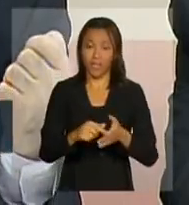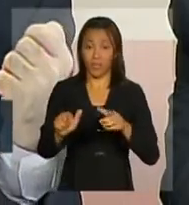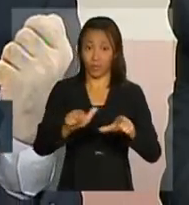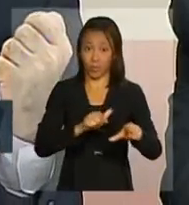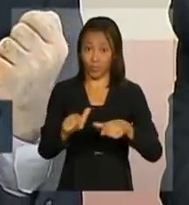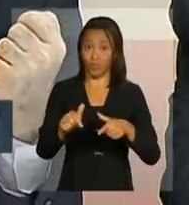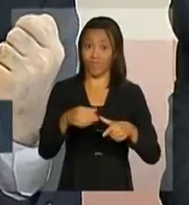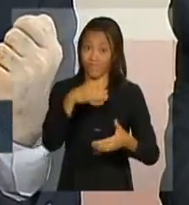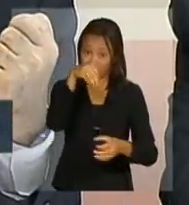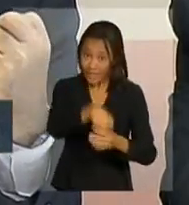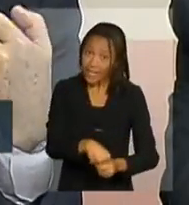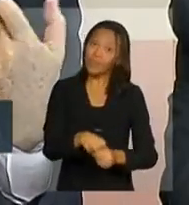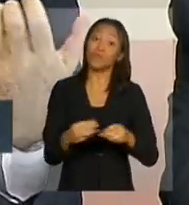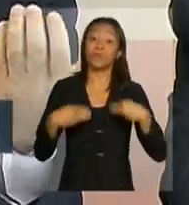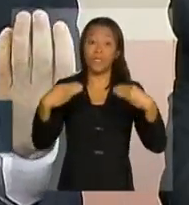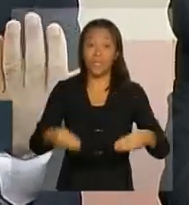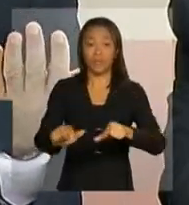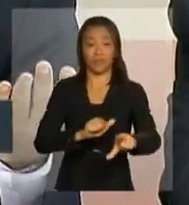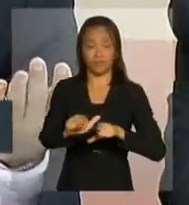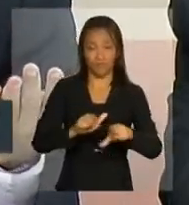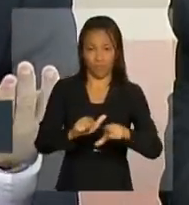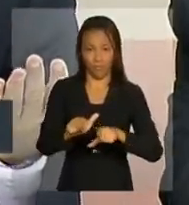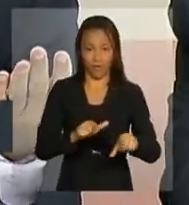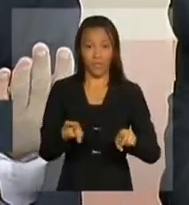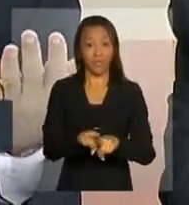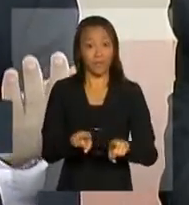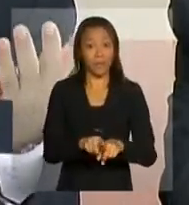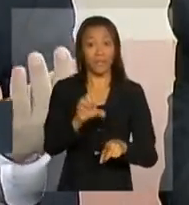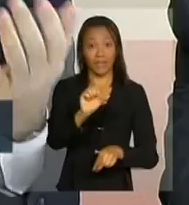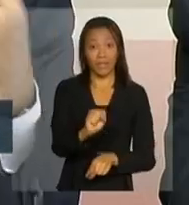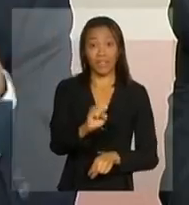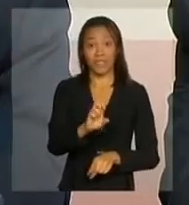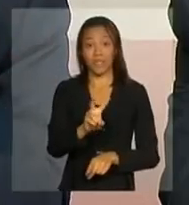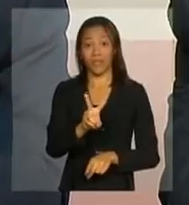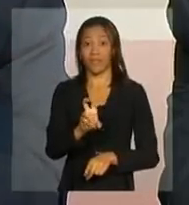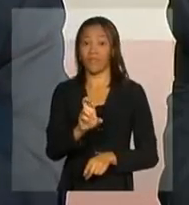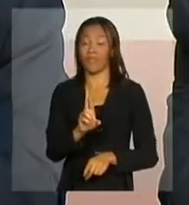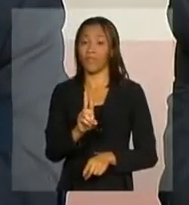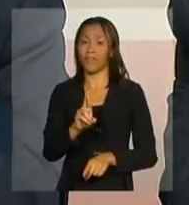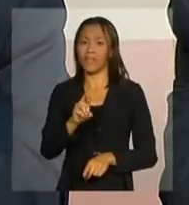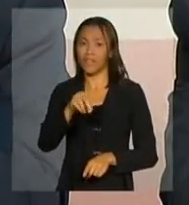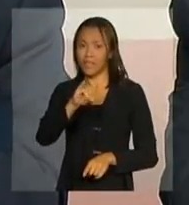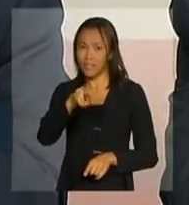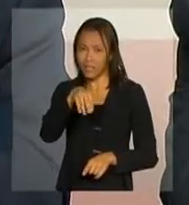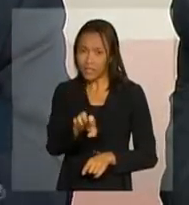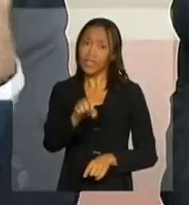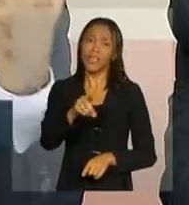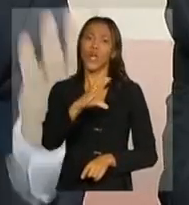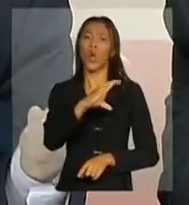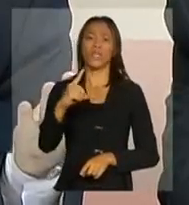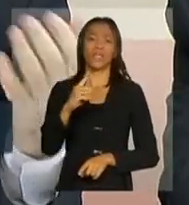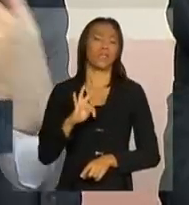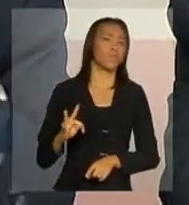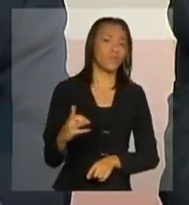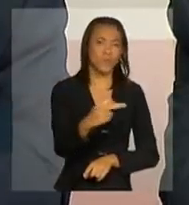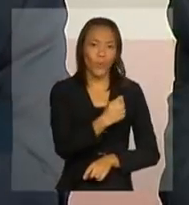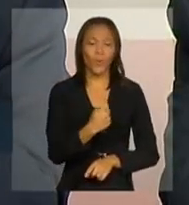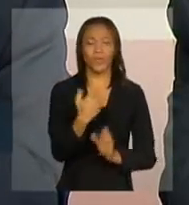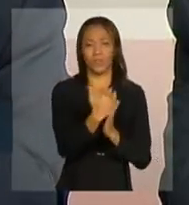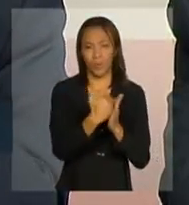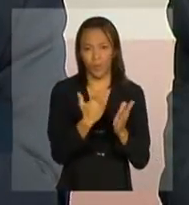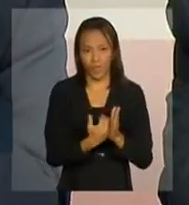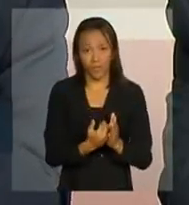Trabalho e, bom, da Severine, que coordena essa todo o programa de juventude